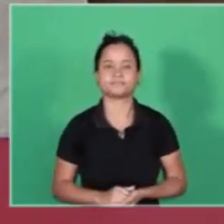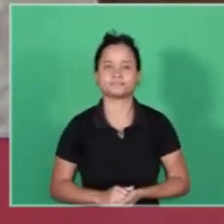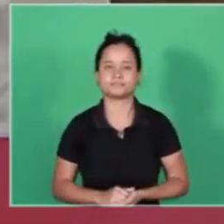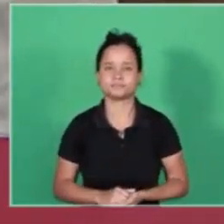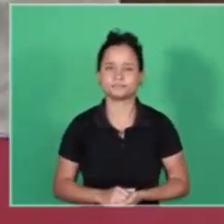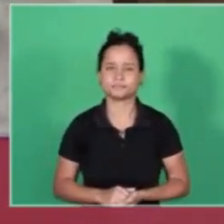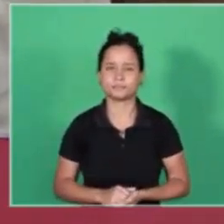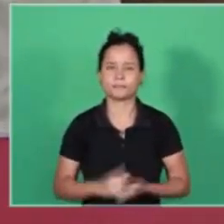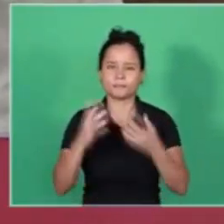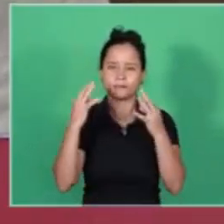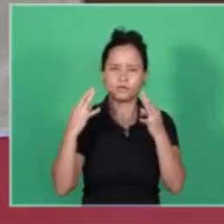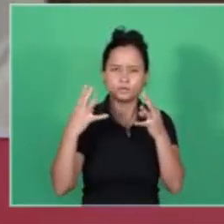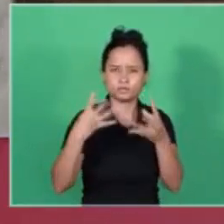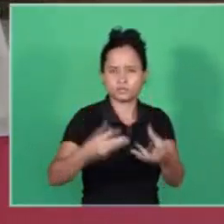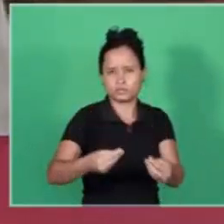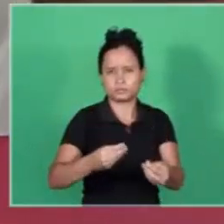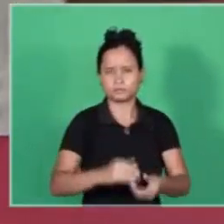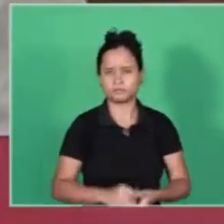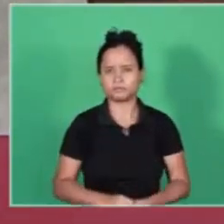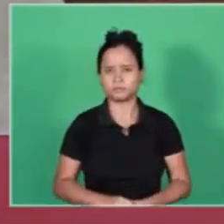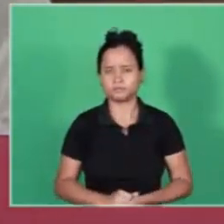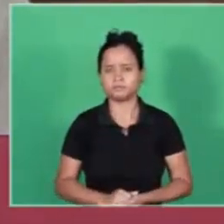Tudo que é